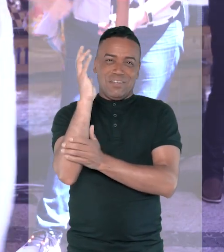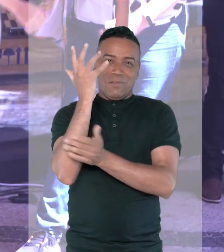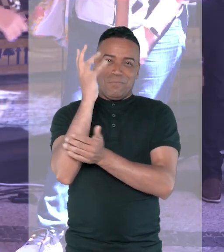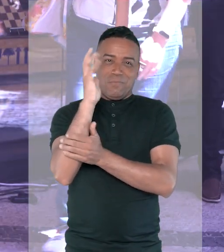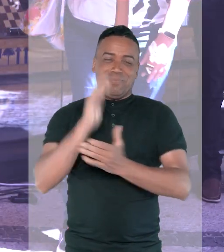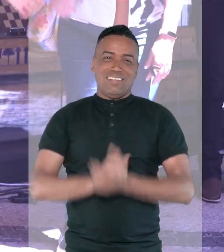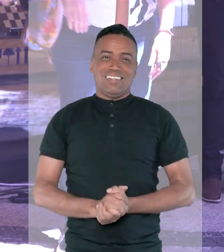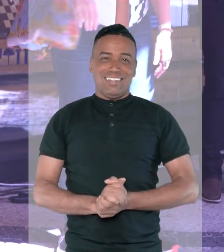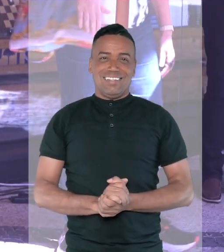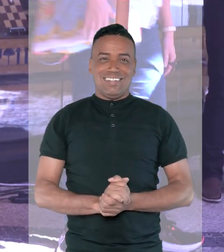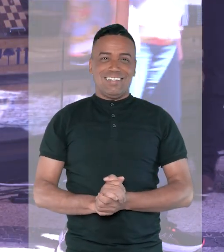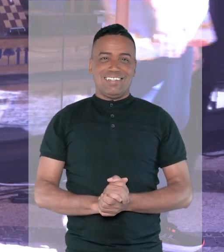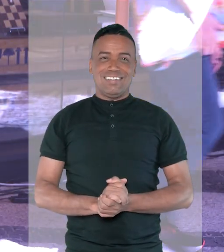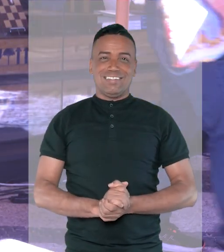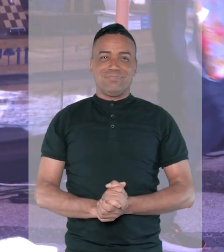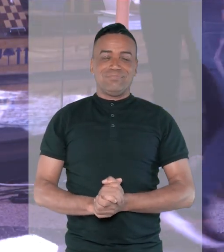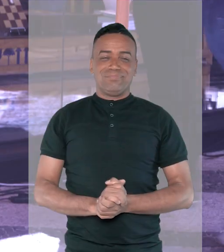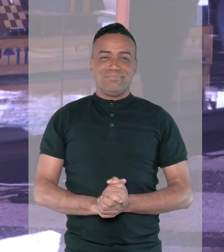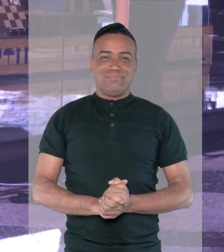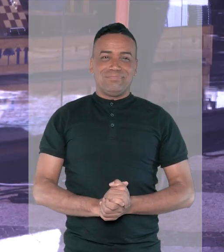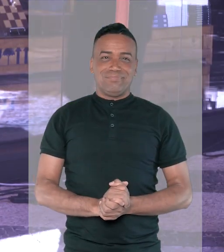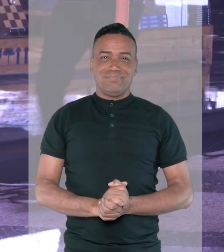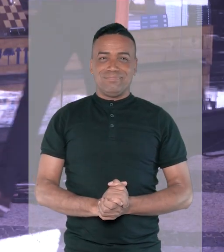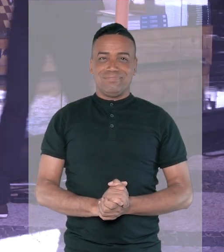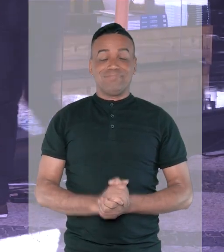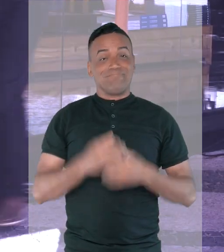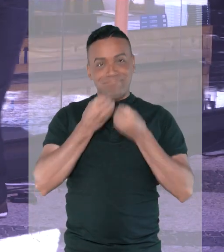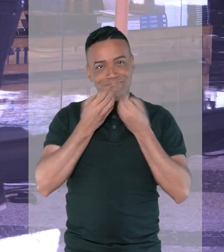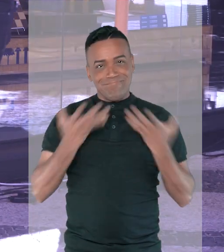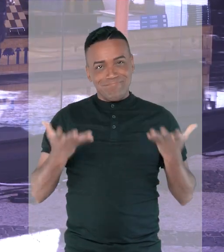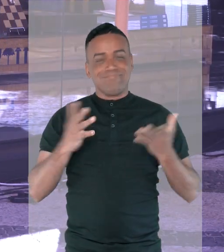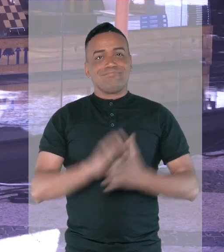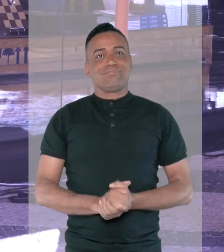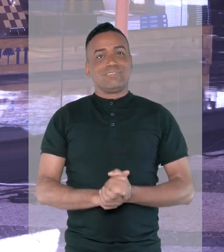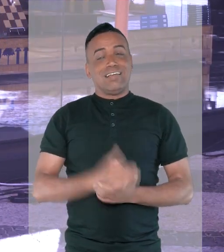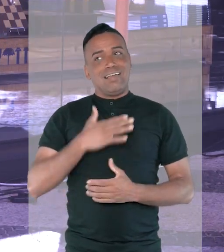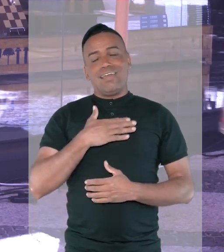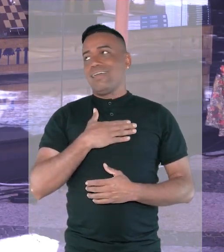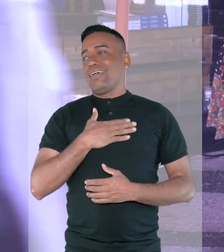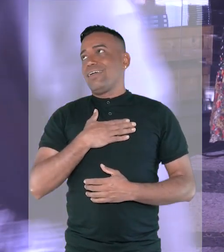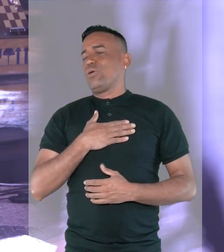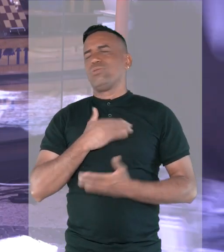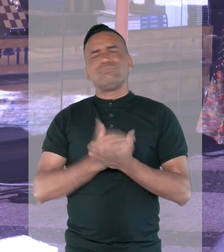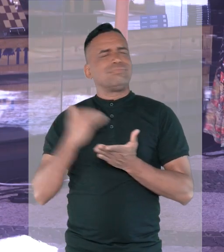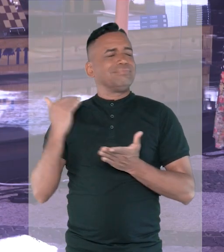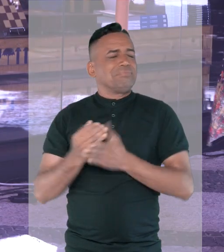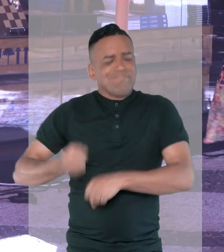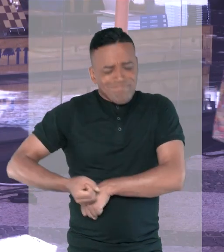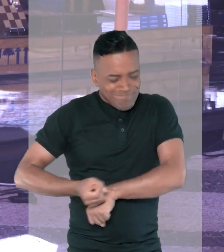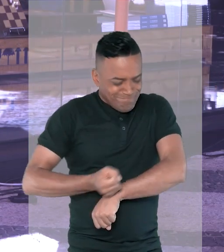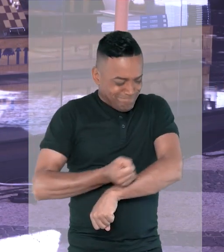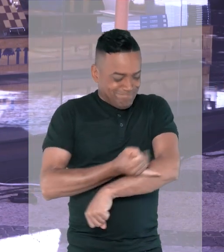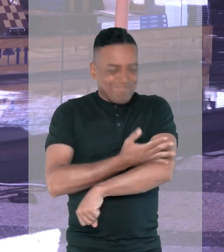As duas se abraçam carinhosamente. A mãe de Sofia faz um depoimento ao microfone. Eu estou